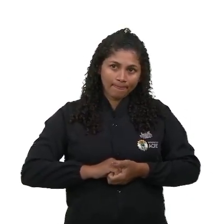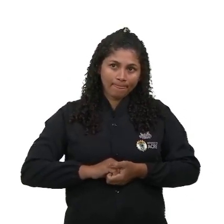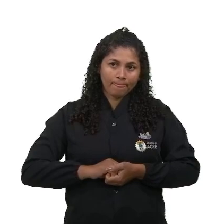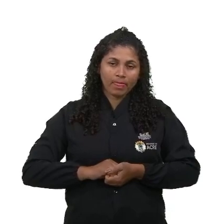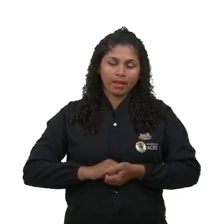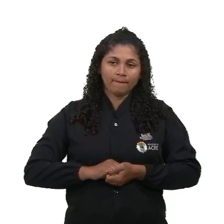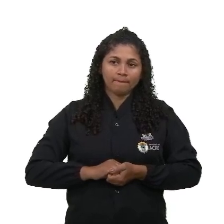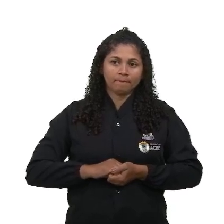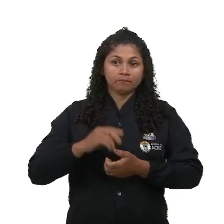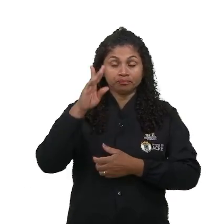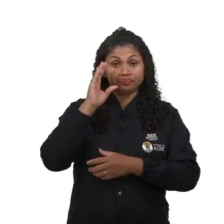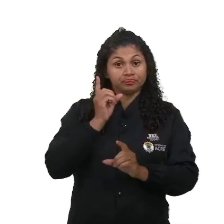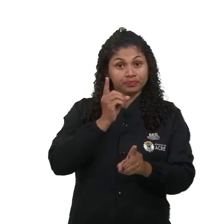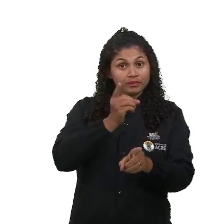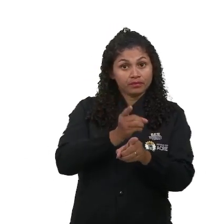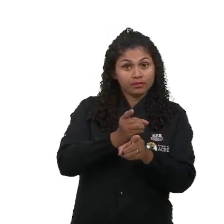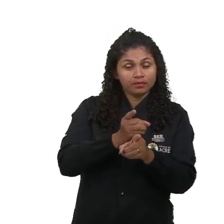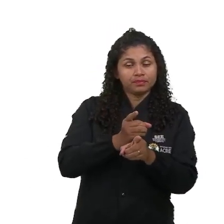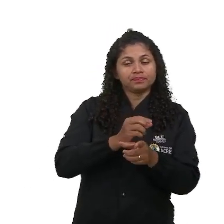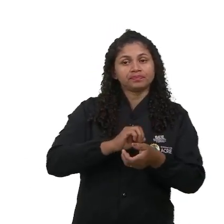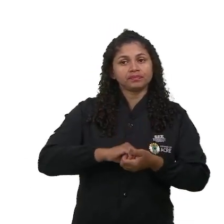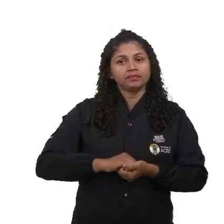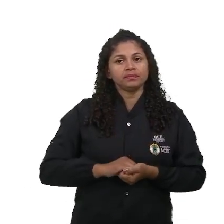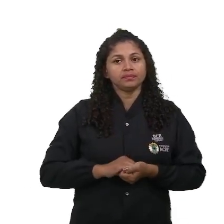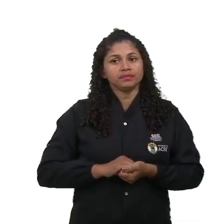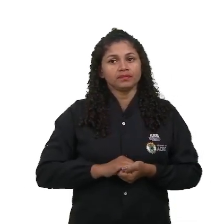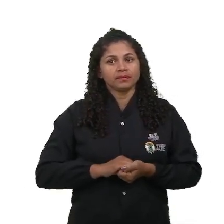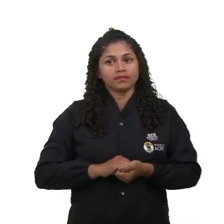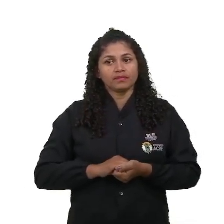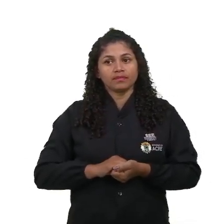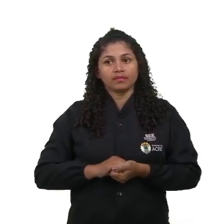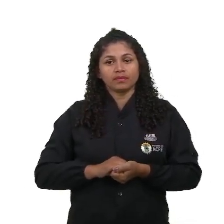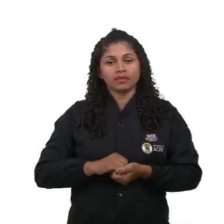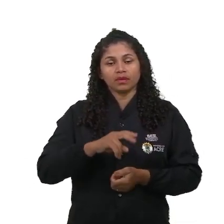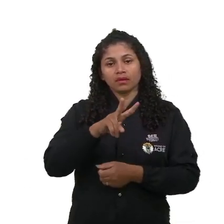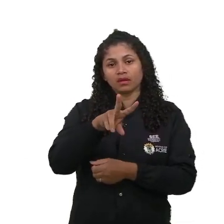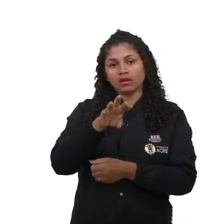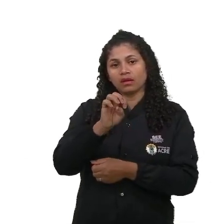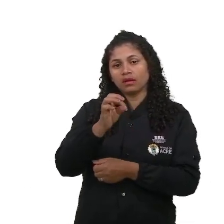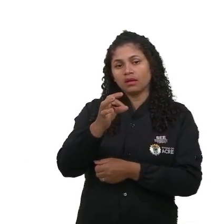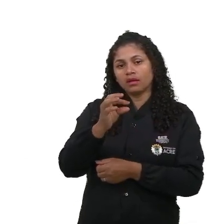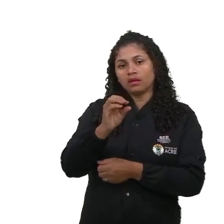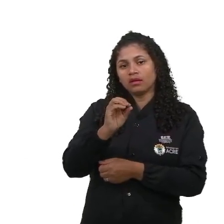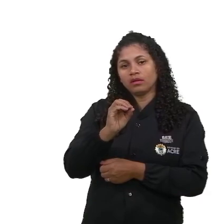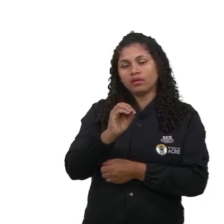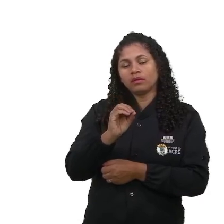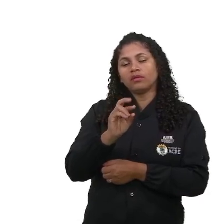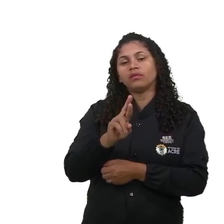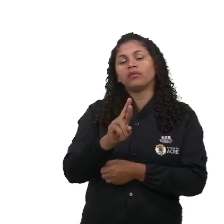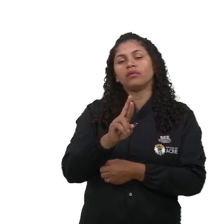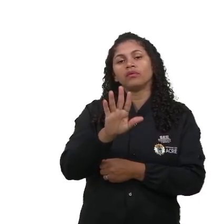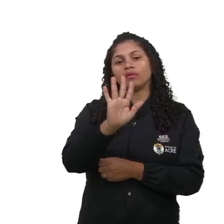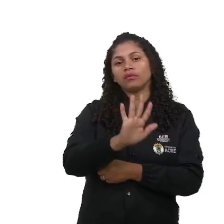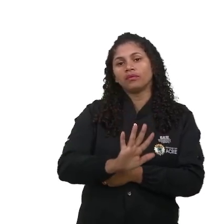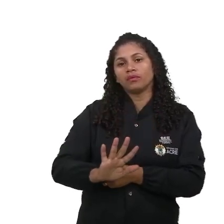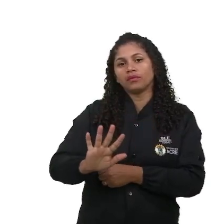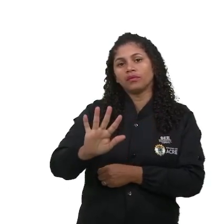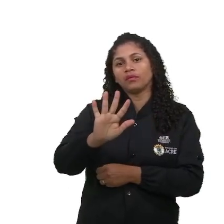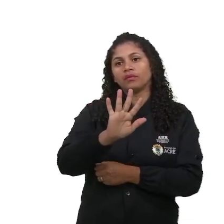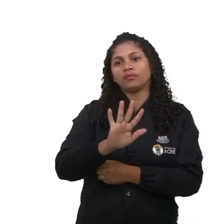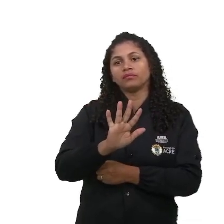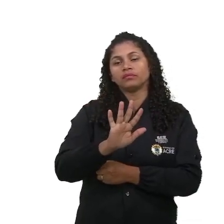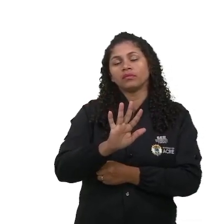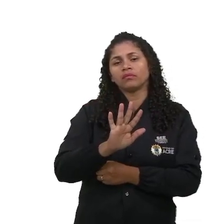A ideia de identificação de um vetor no espaço é como no